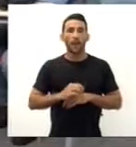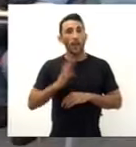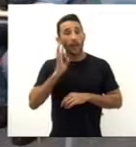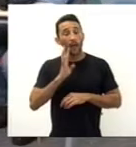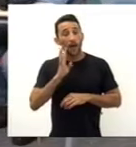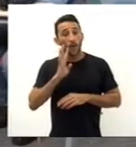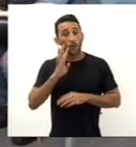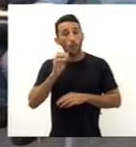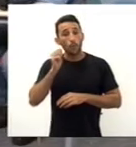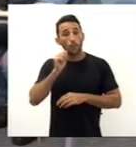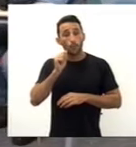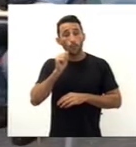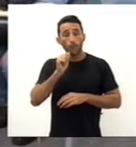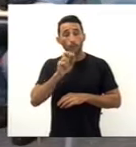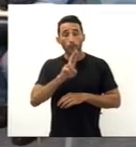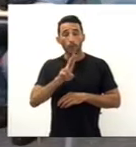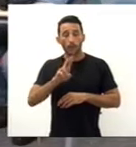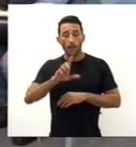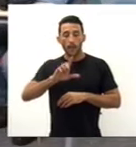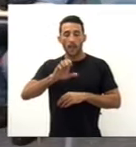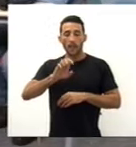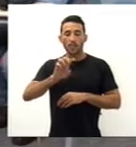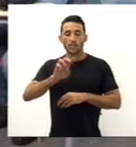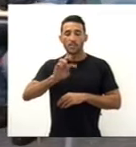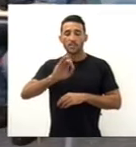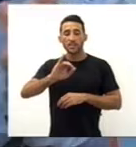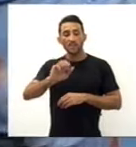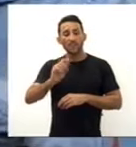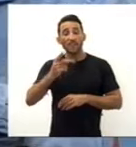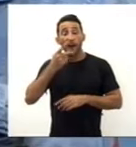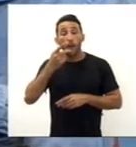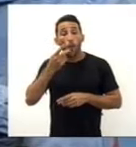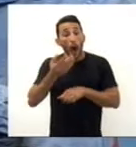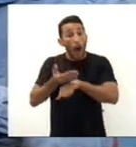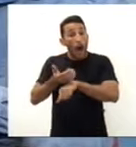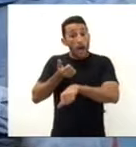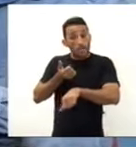A Letícia e o Wesley já haviam comentado, antes de você até